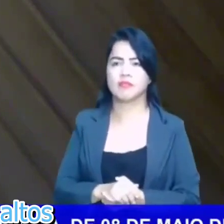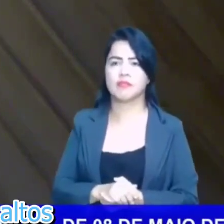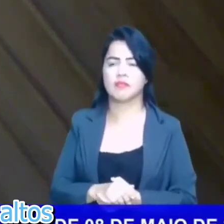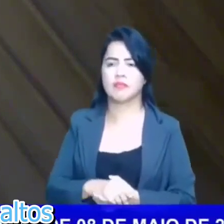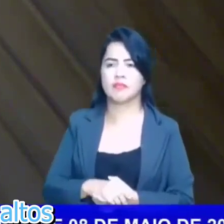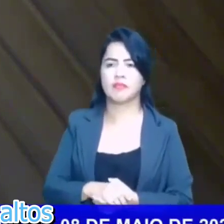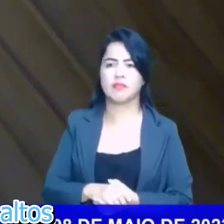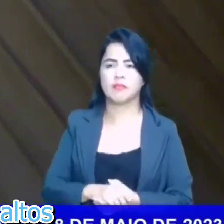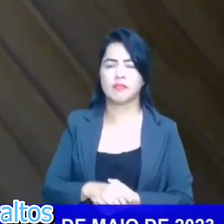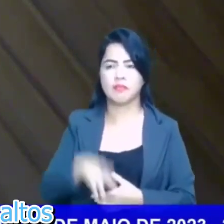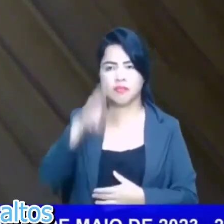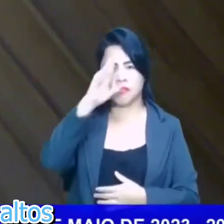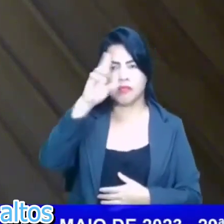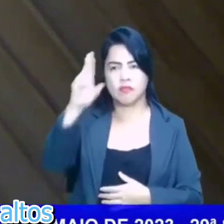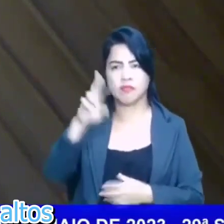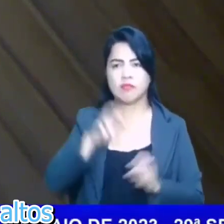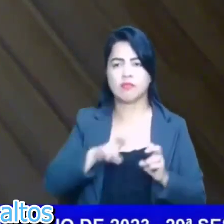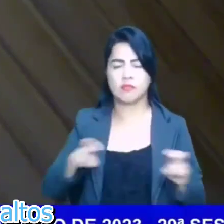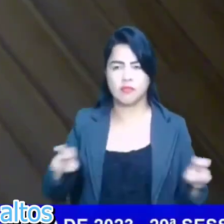Excelências, com a máxima venha,